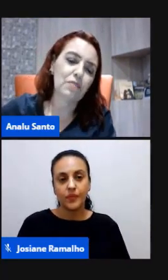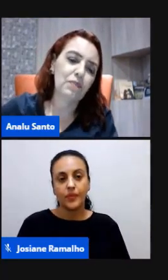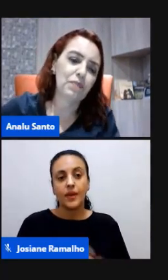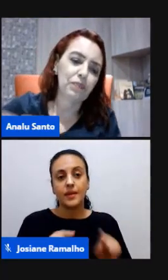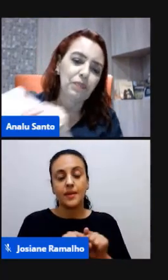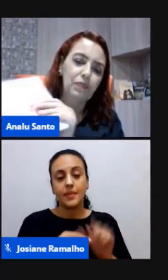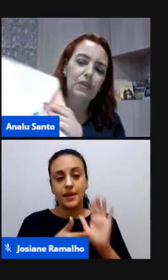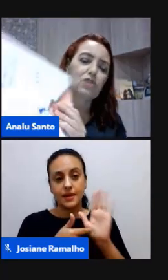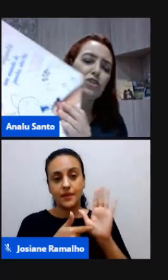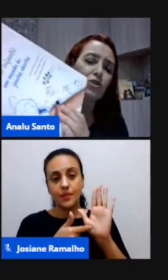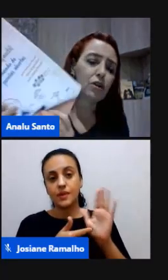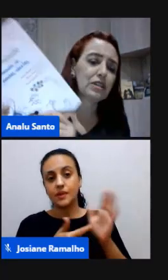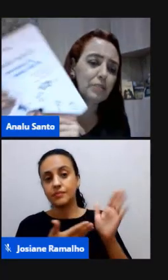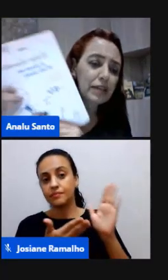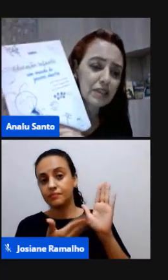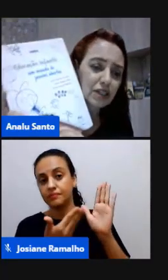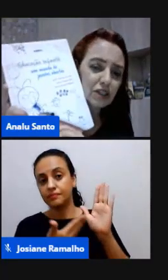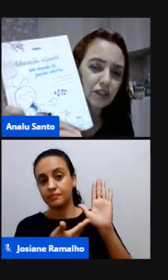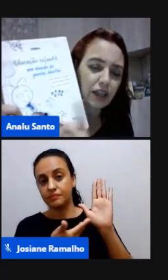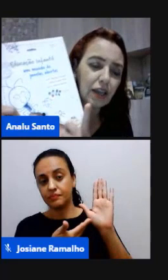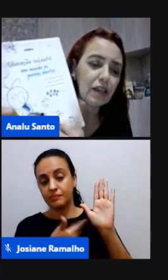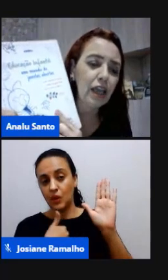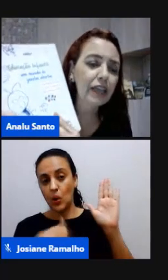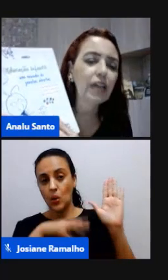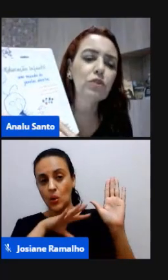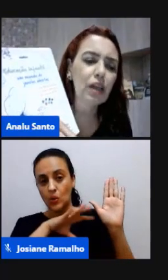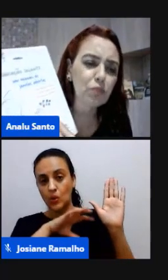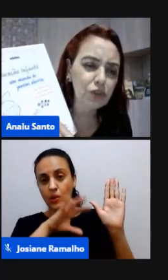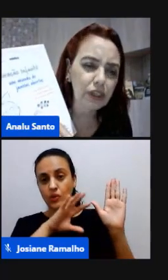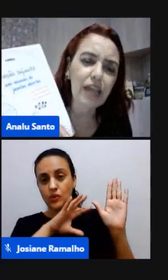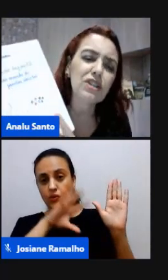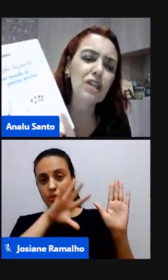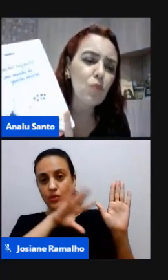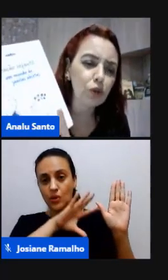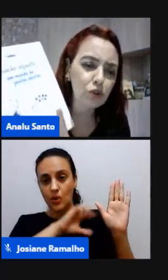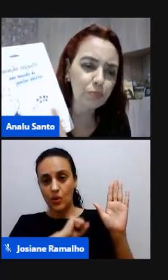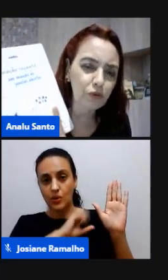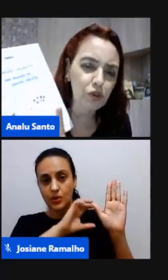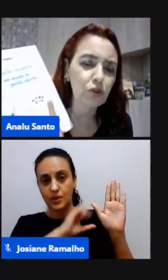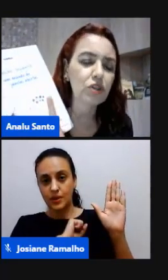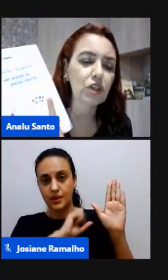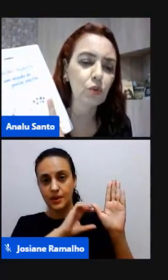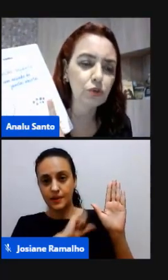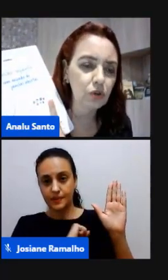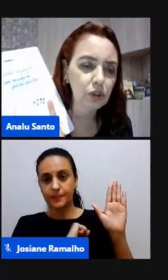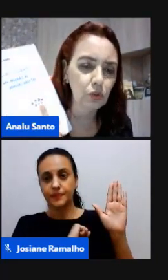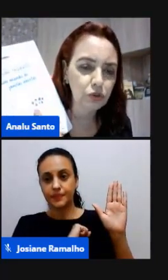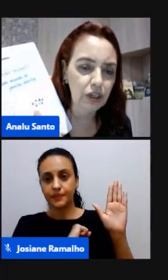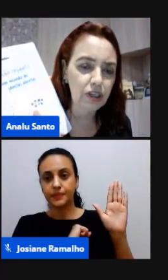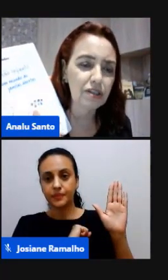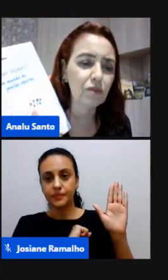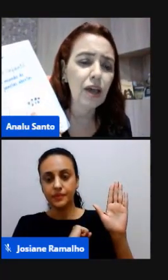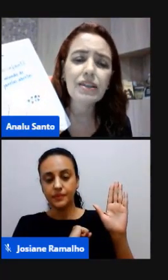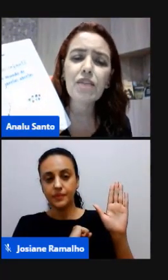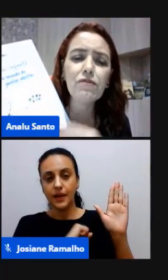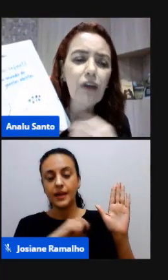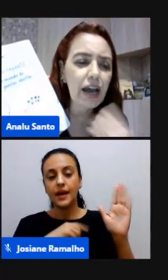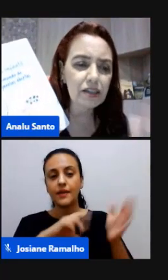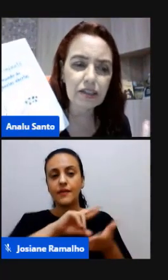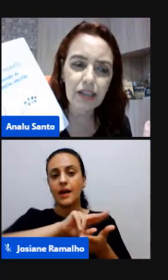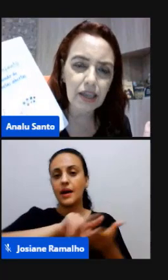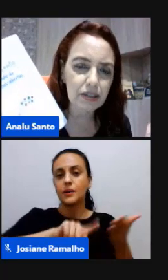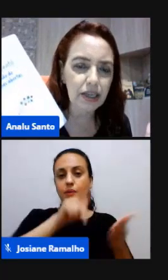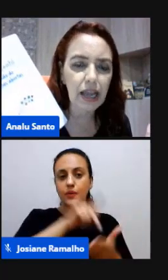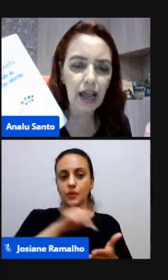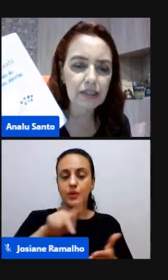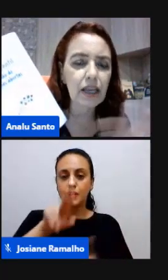gente gosta bastante dele, que é do tempo de creche, tem muitos professores que o utilizam, tem